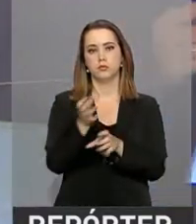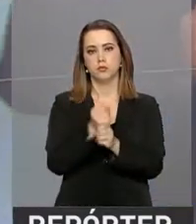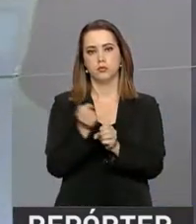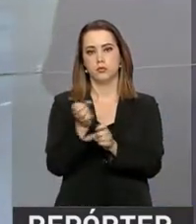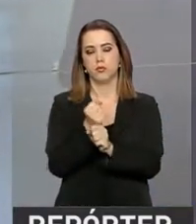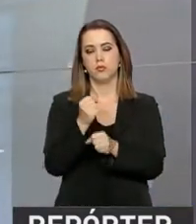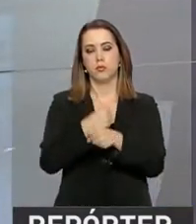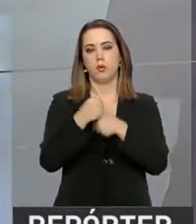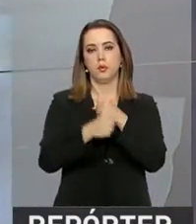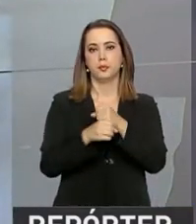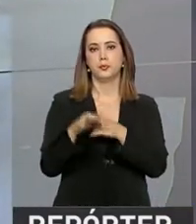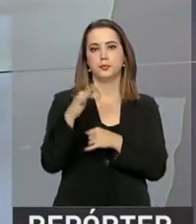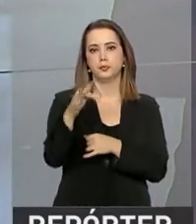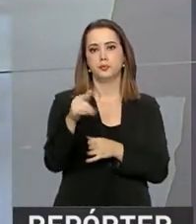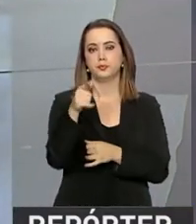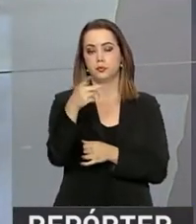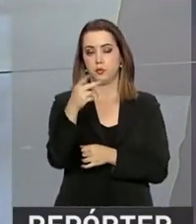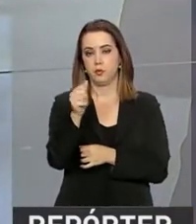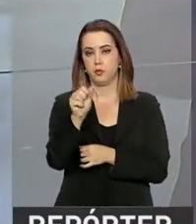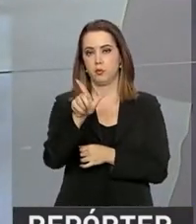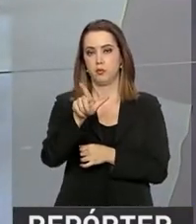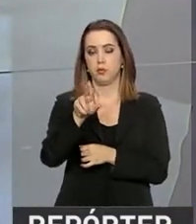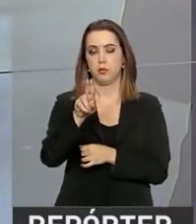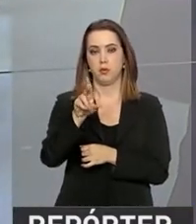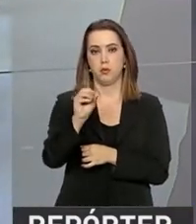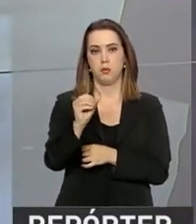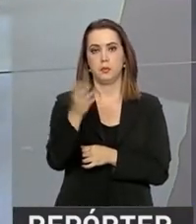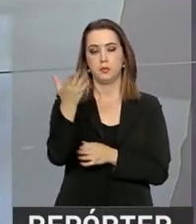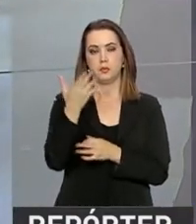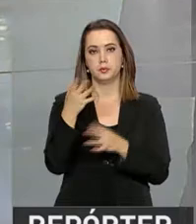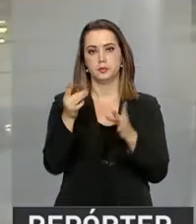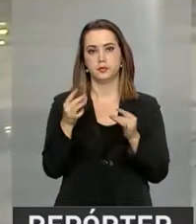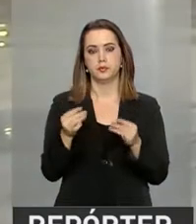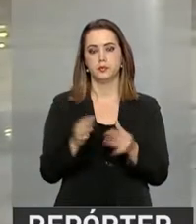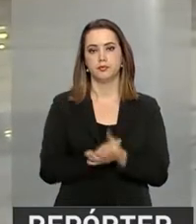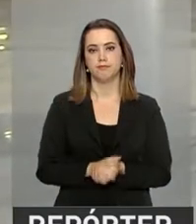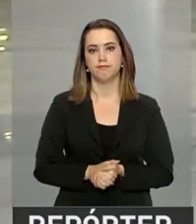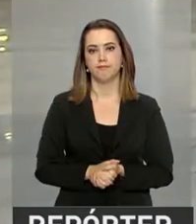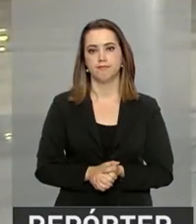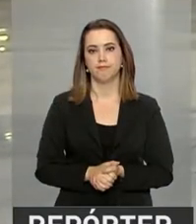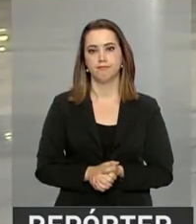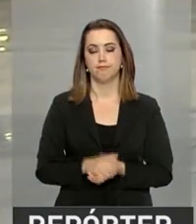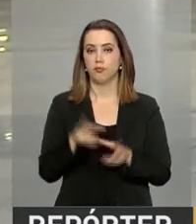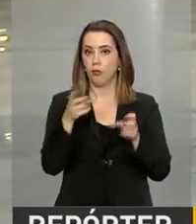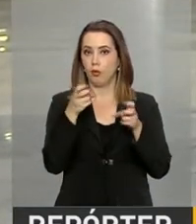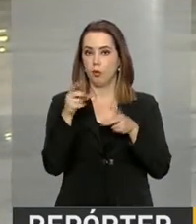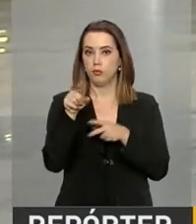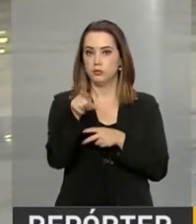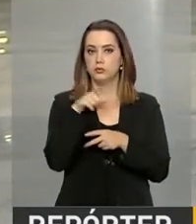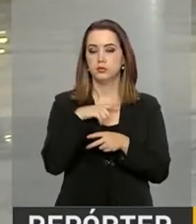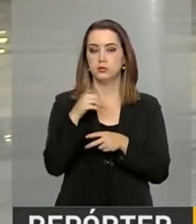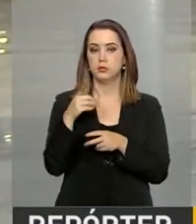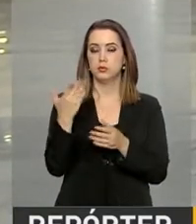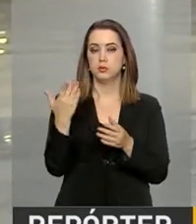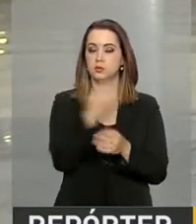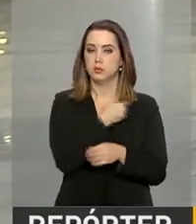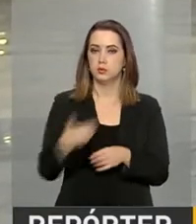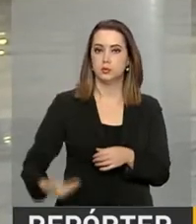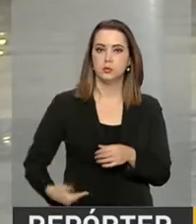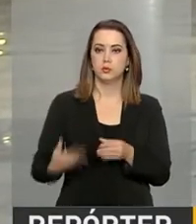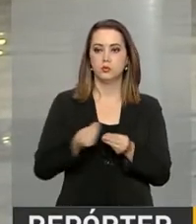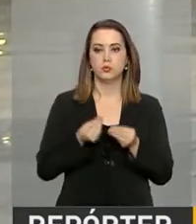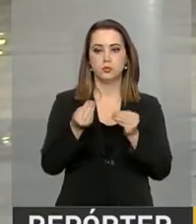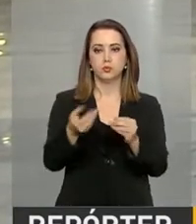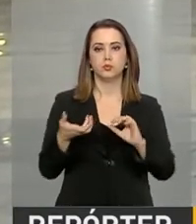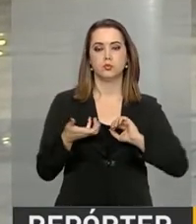informações ao vivo boa tarde paulo boa tarde zé luís a previsão é que o governo envia ao congresso nacional o projeto de lei do orçamento